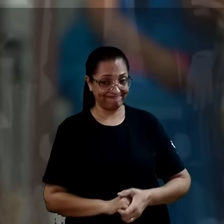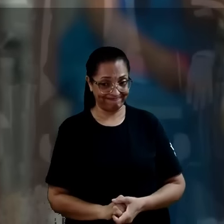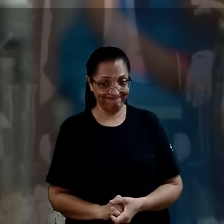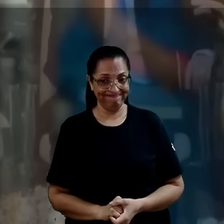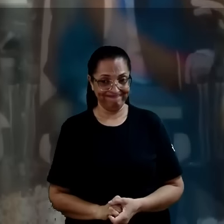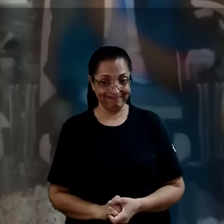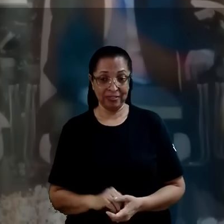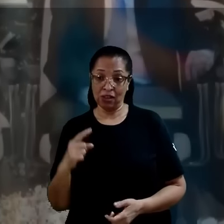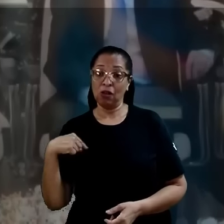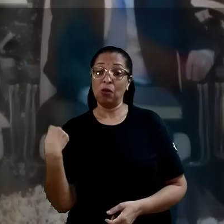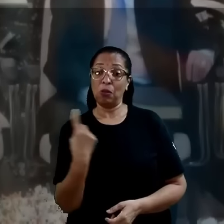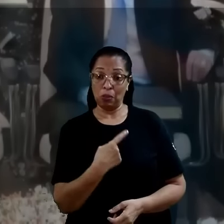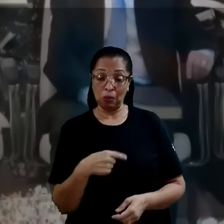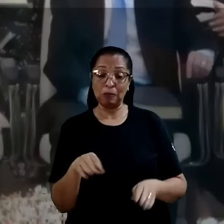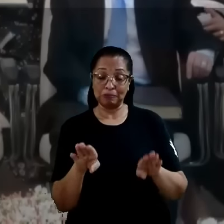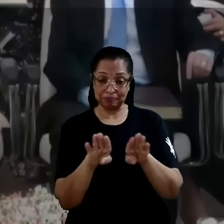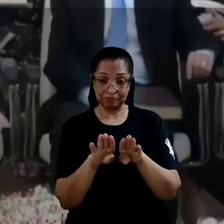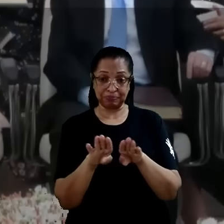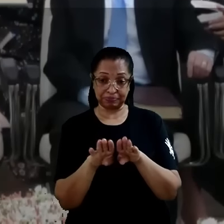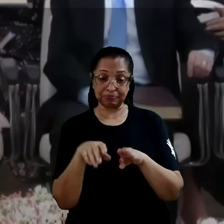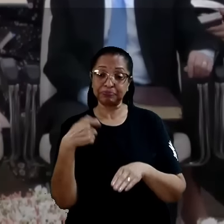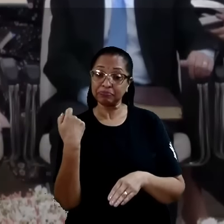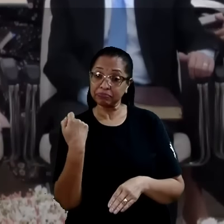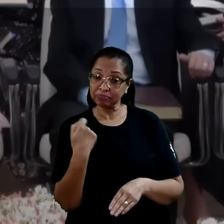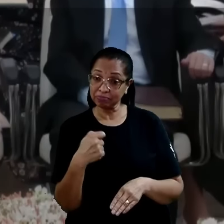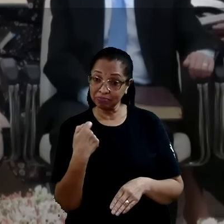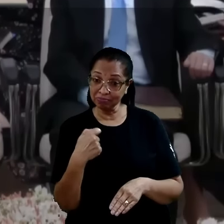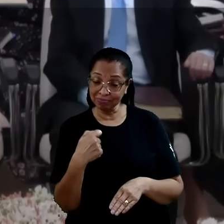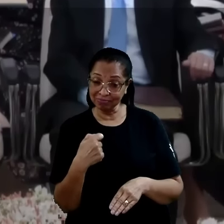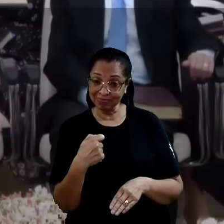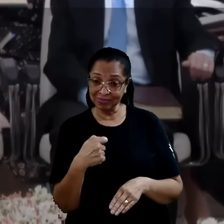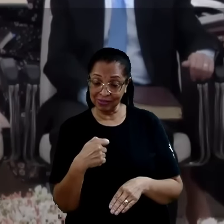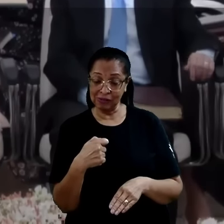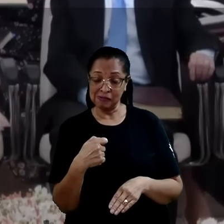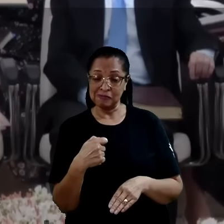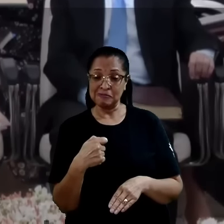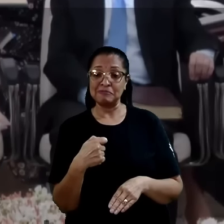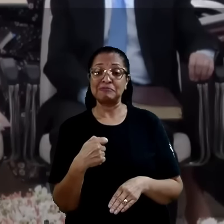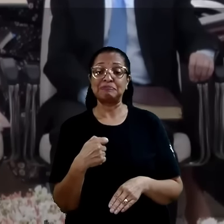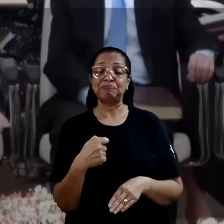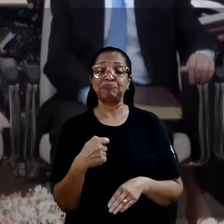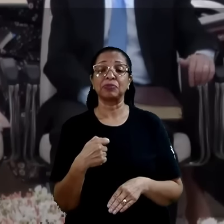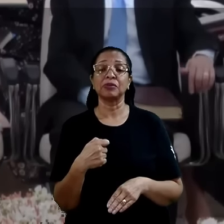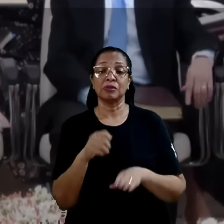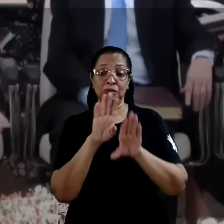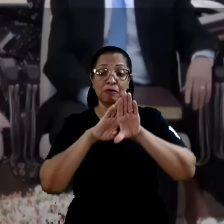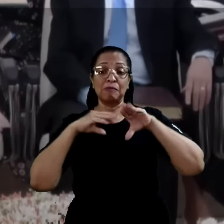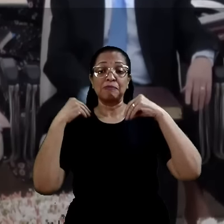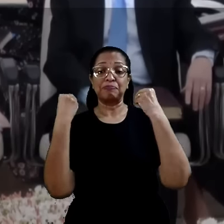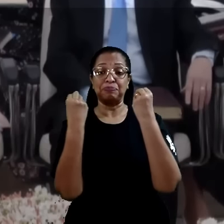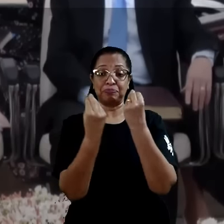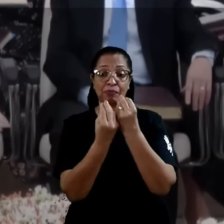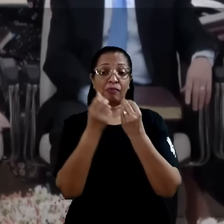casa eu vejo o espírito de Deus mudando mentalidades aqui de pais e